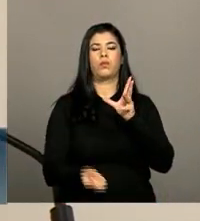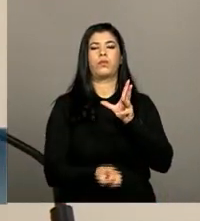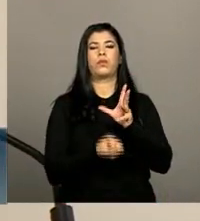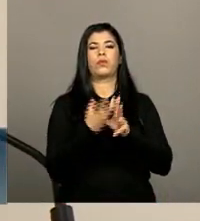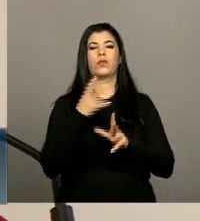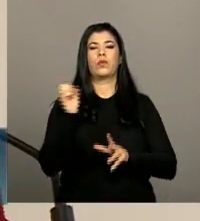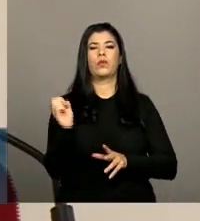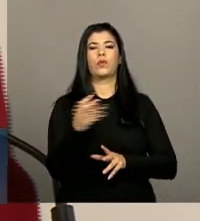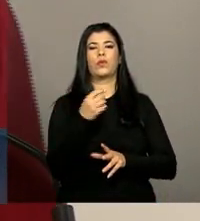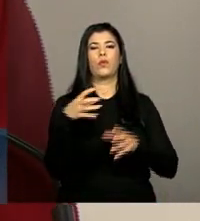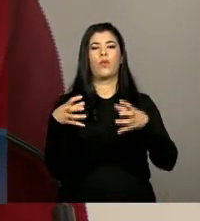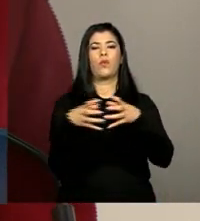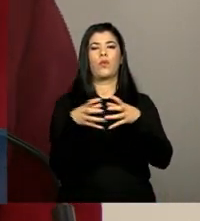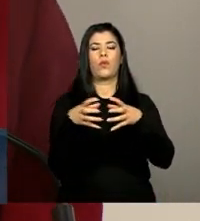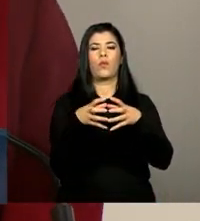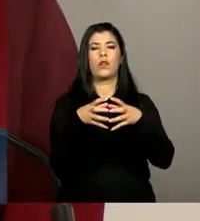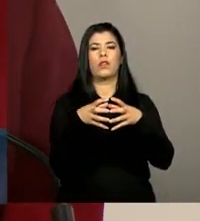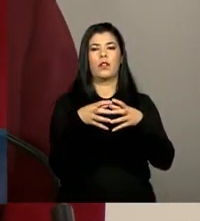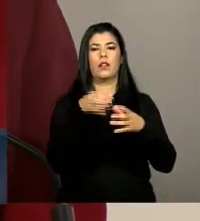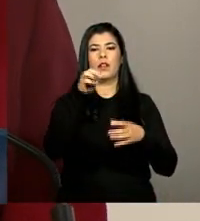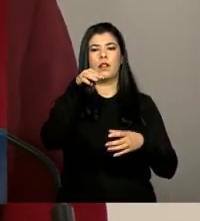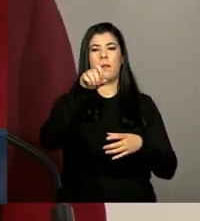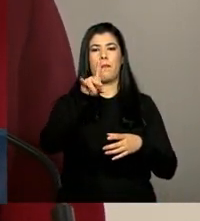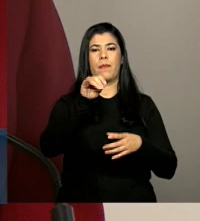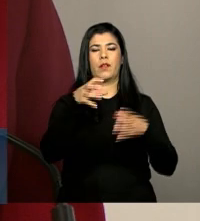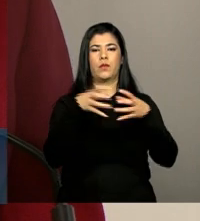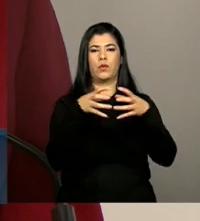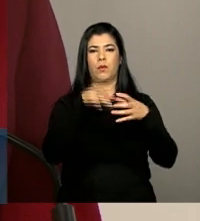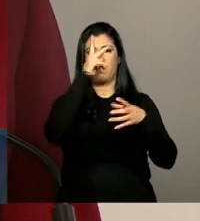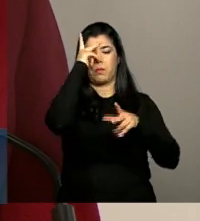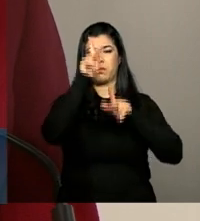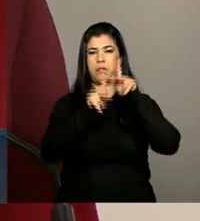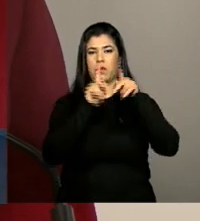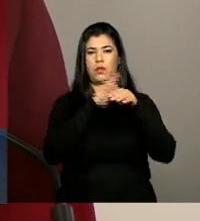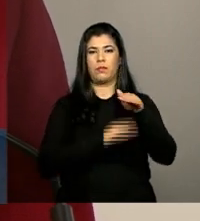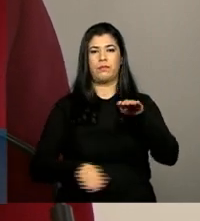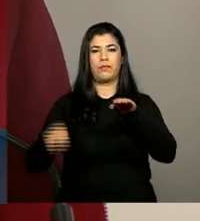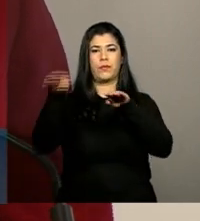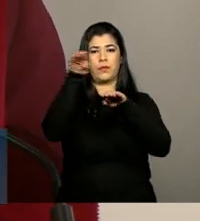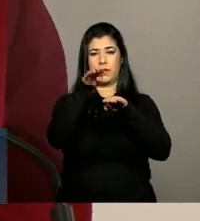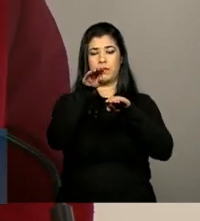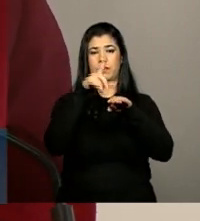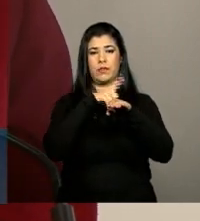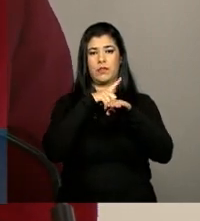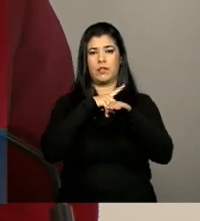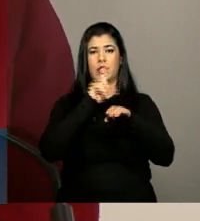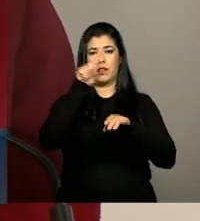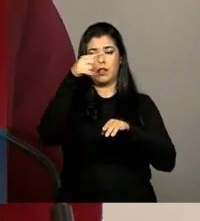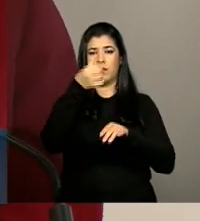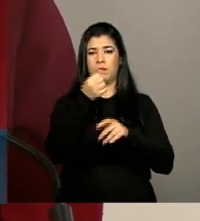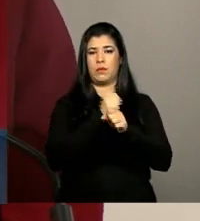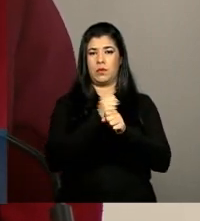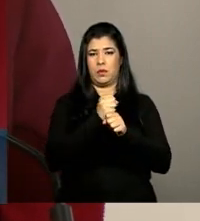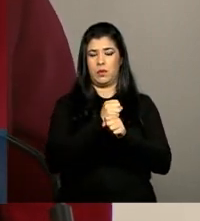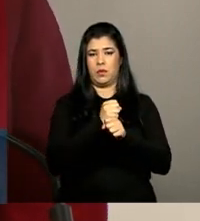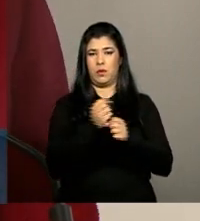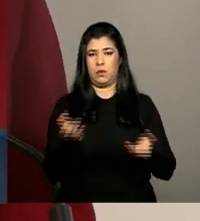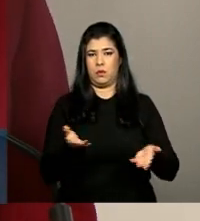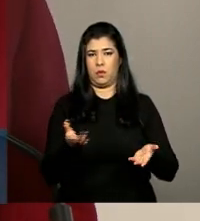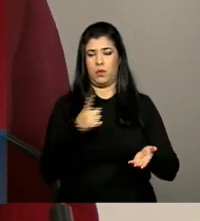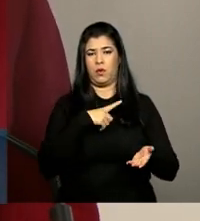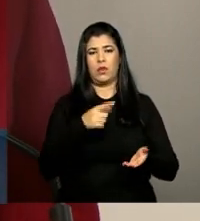da nova classe média no Brasil 6 anos depois da chegada do professor é